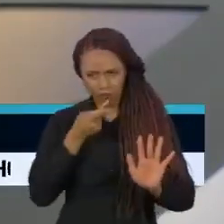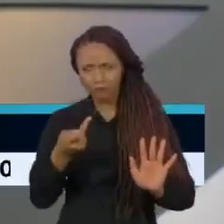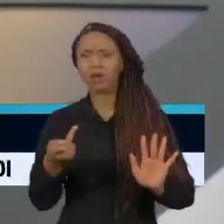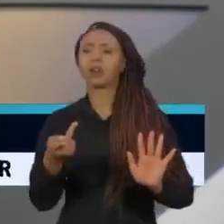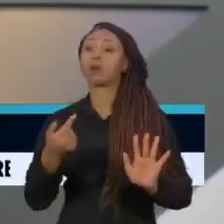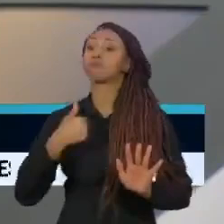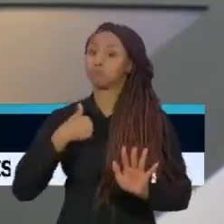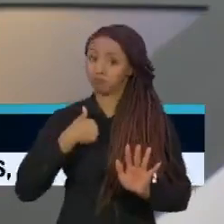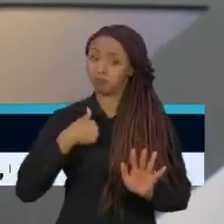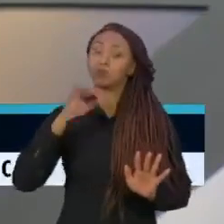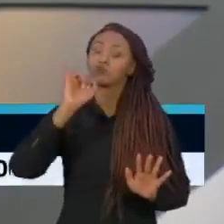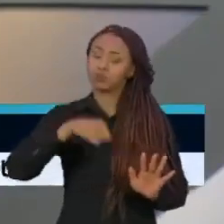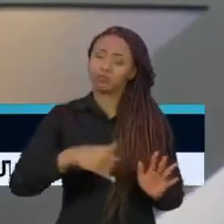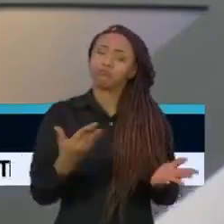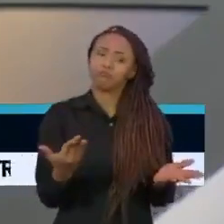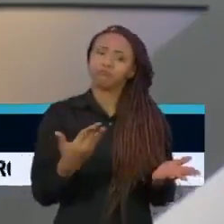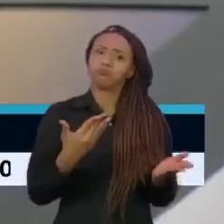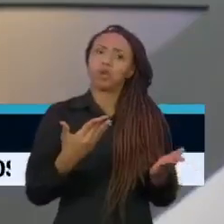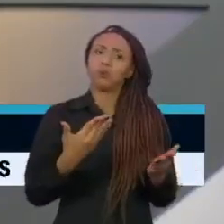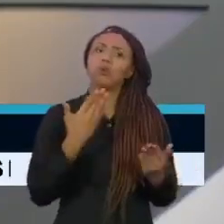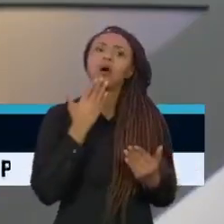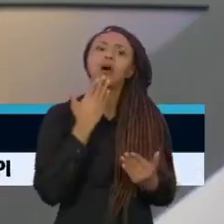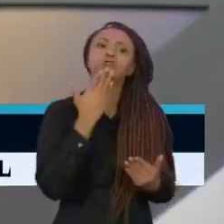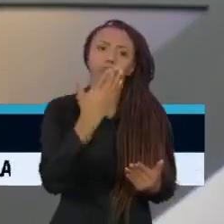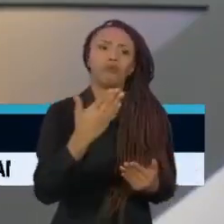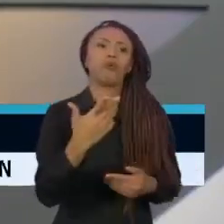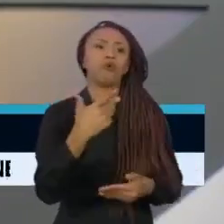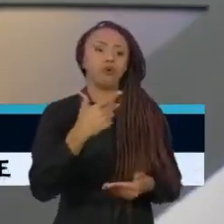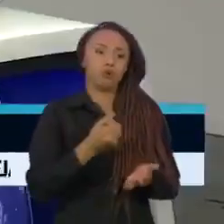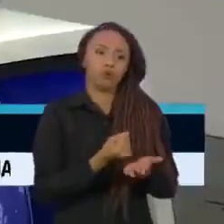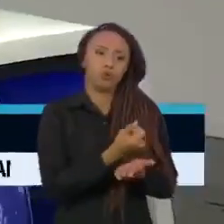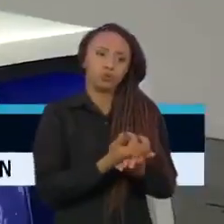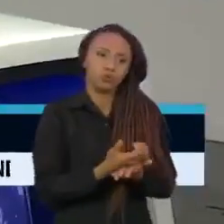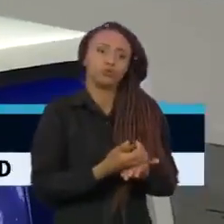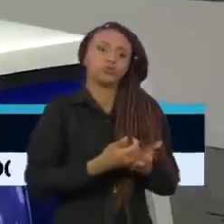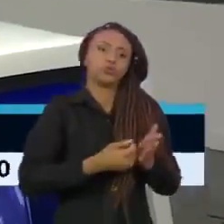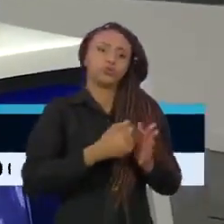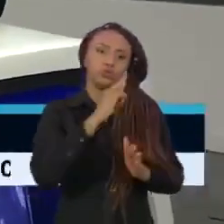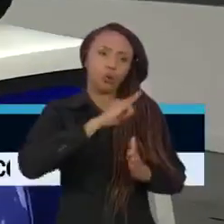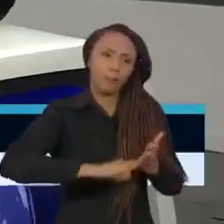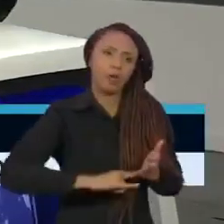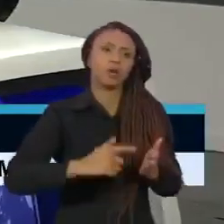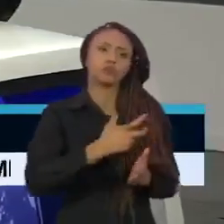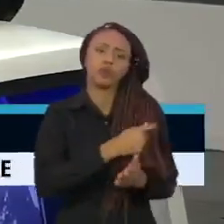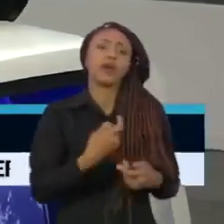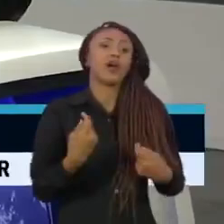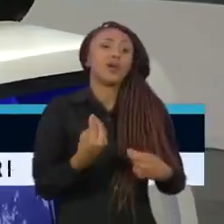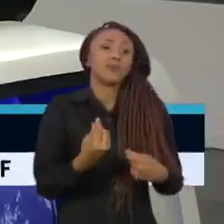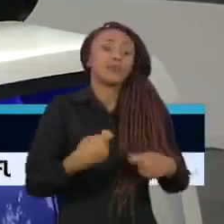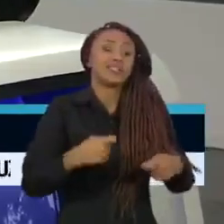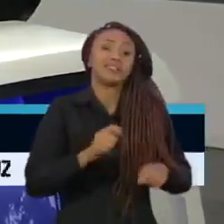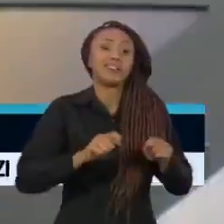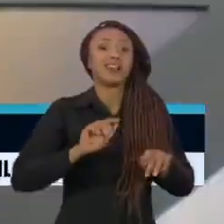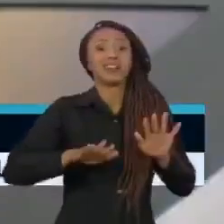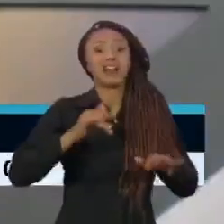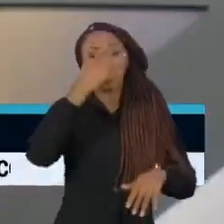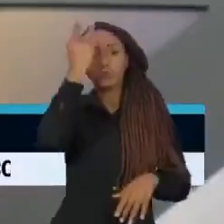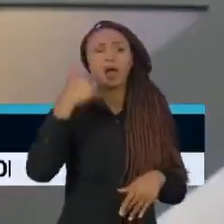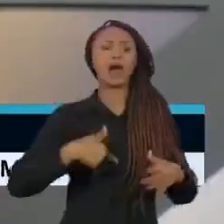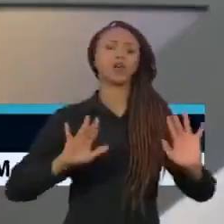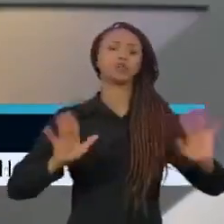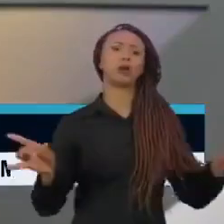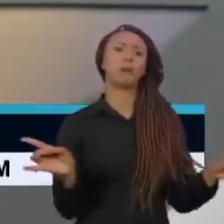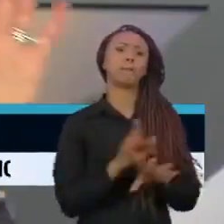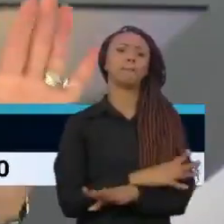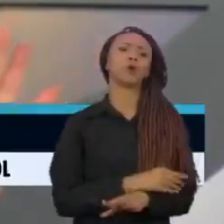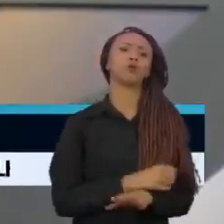passaporte é certo mas a vacina não é o milagre único acho que isso também é importante por serão as pessoas vão ter aquela sensação pronto eu